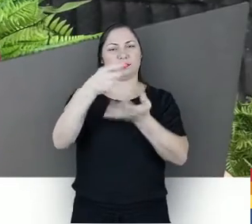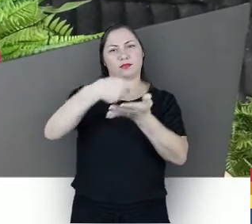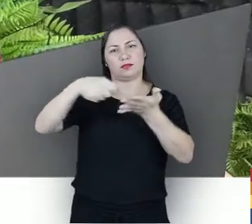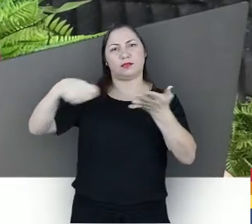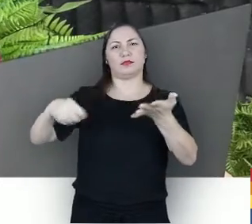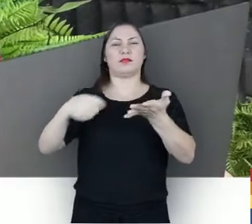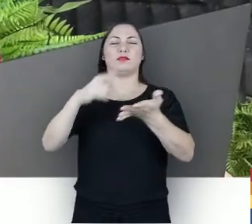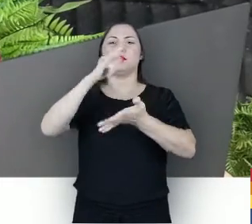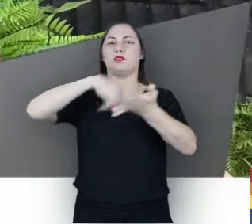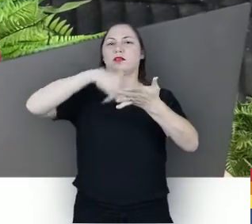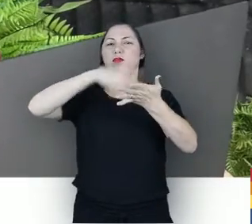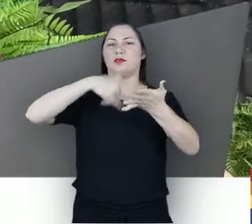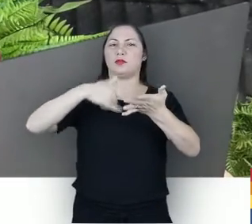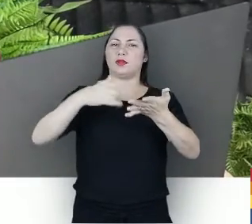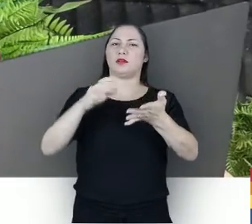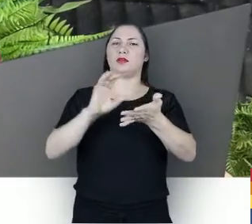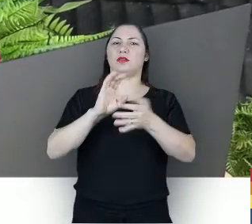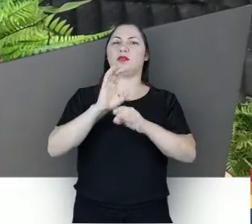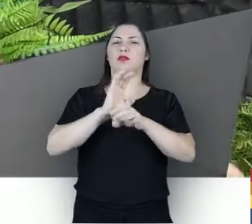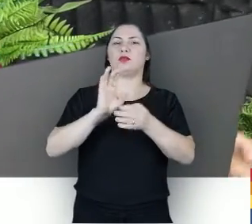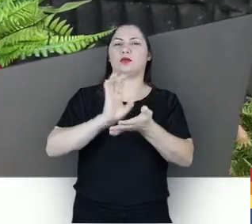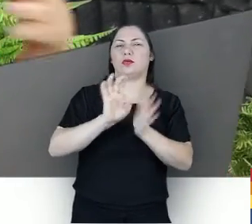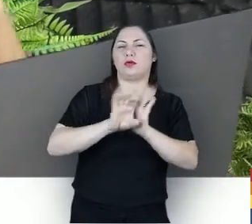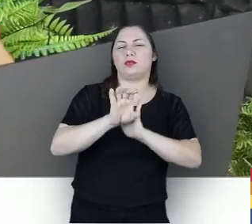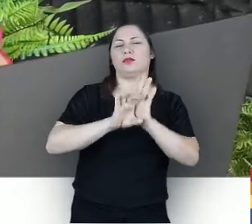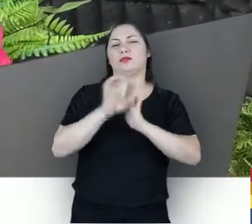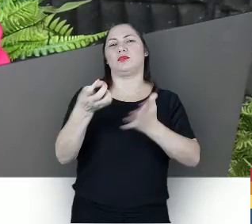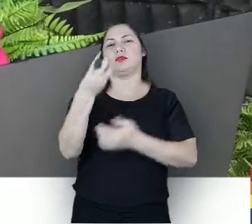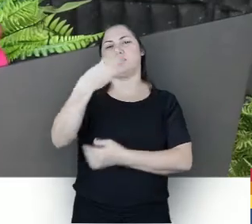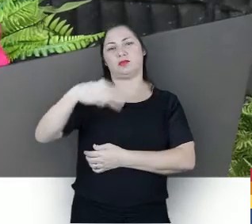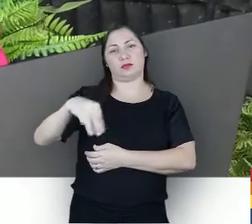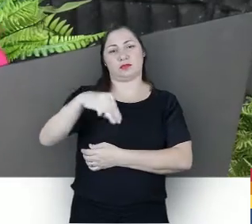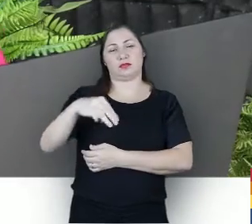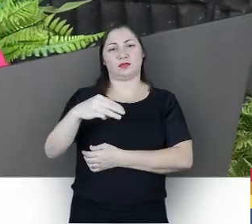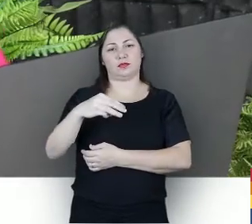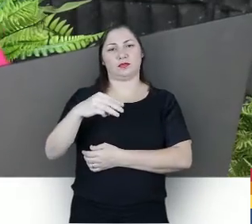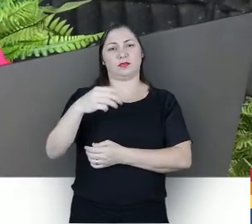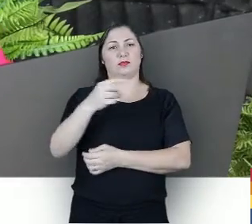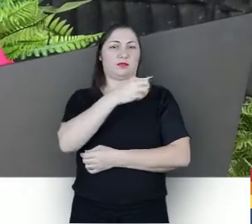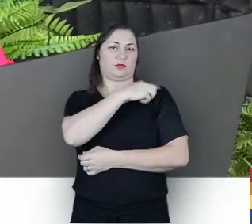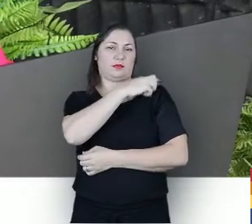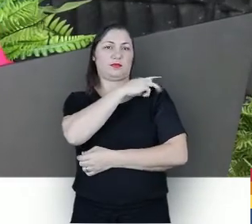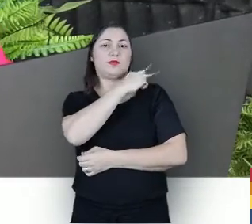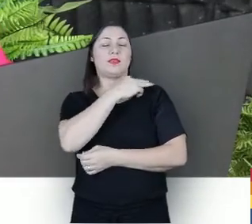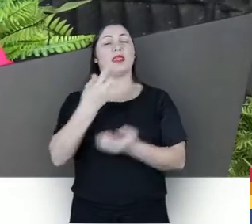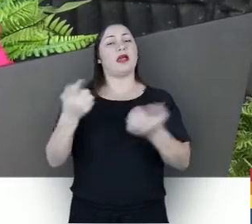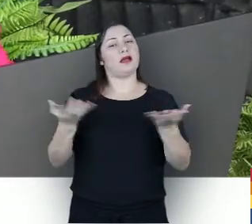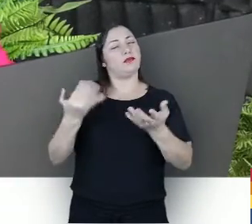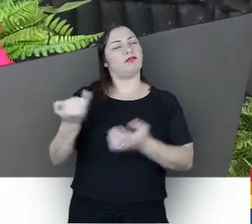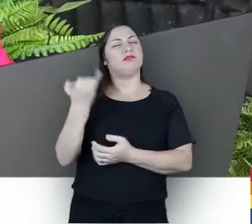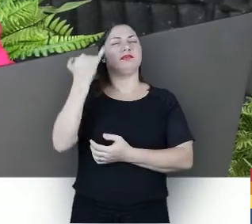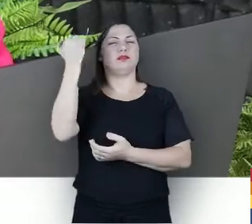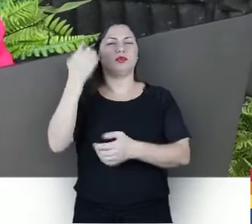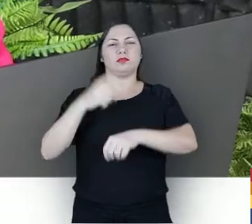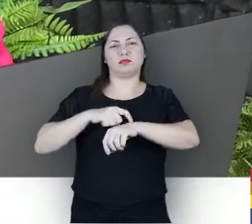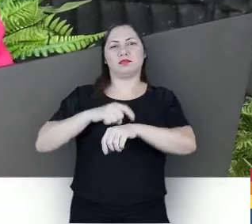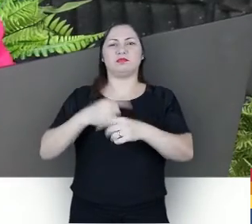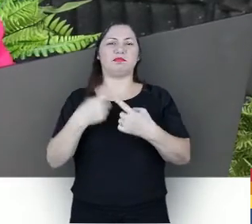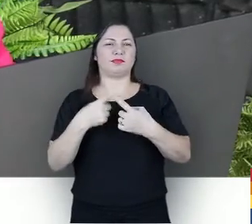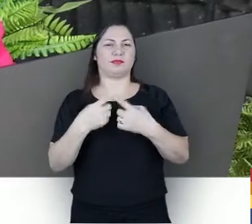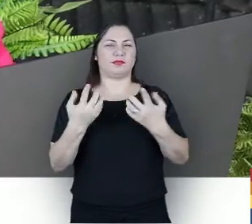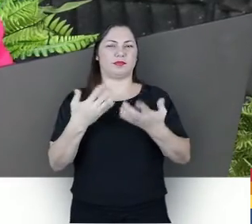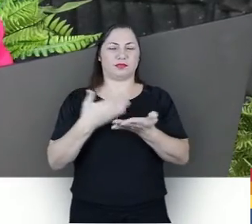E para mim é muito importante esse momento porque após a escrita desse documento, a gente está nessa etapa